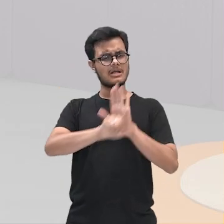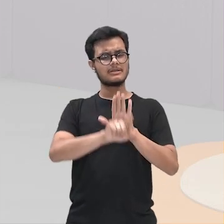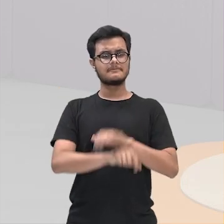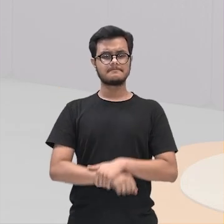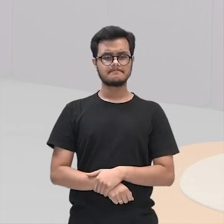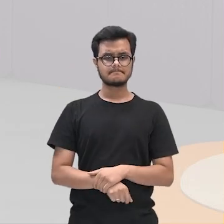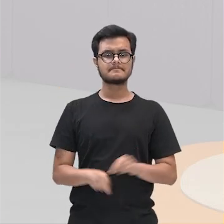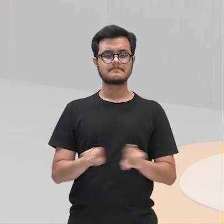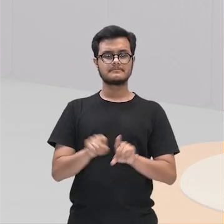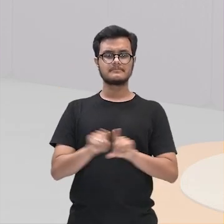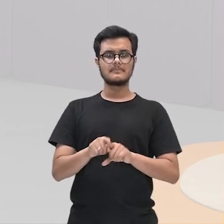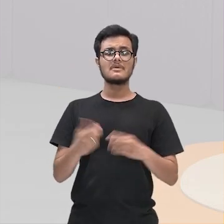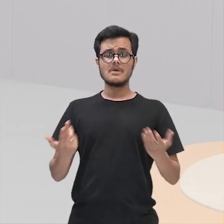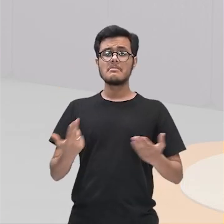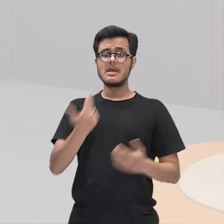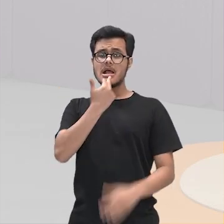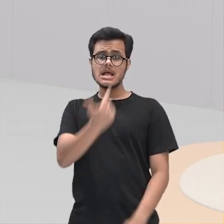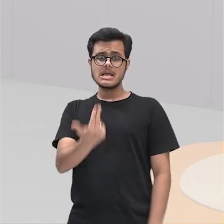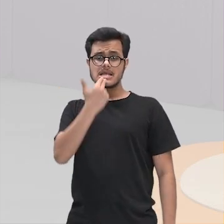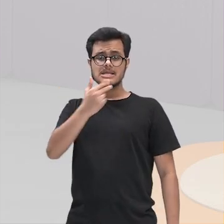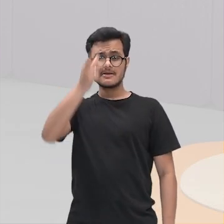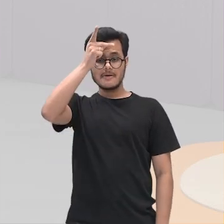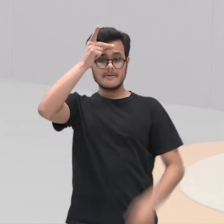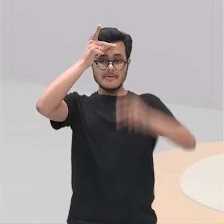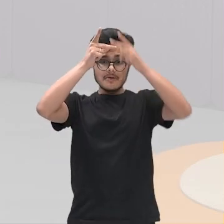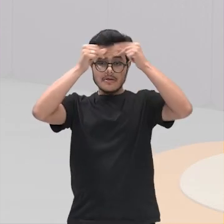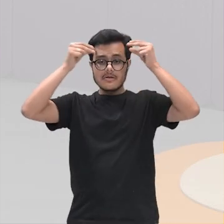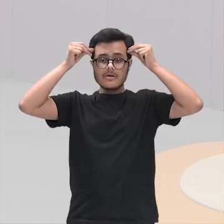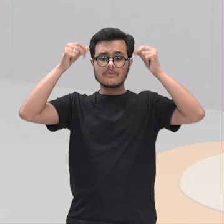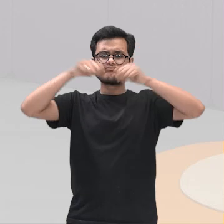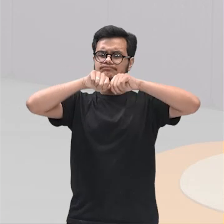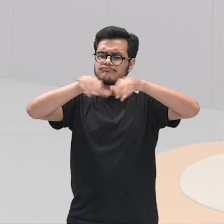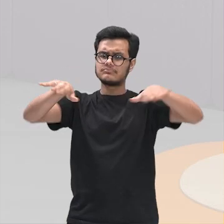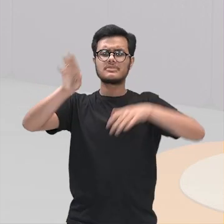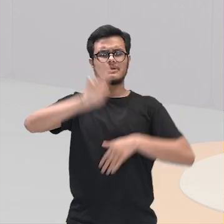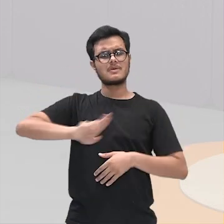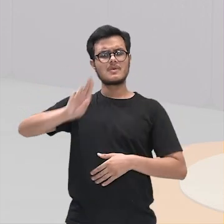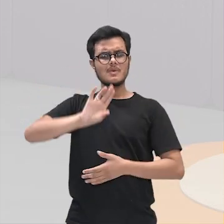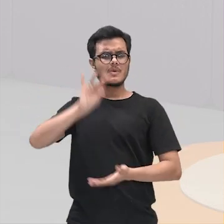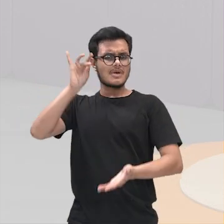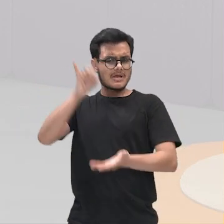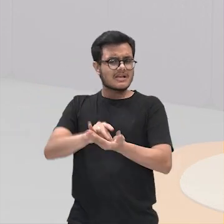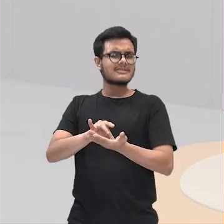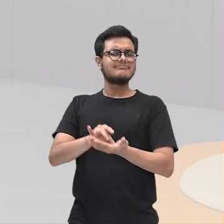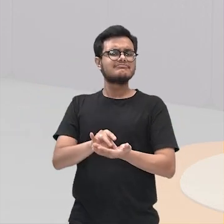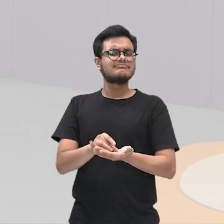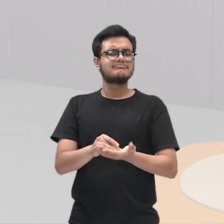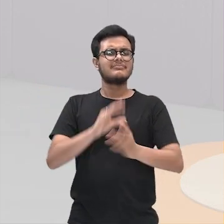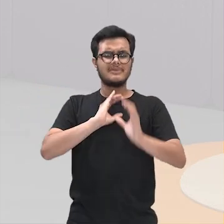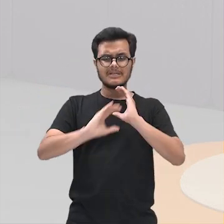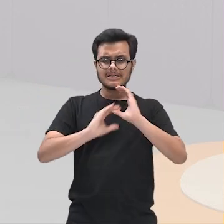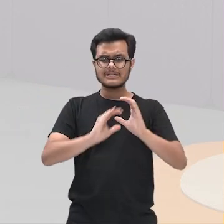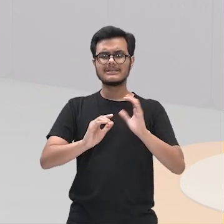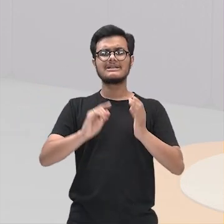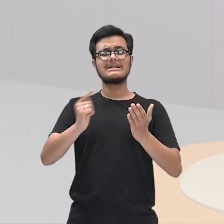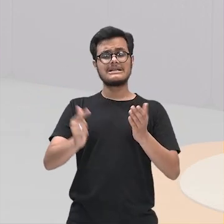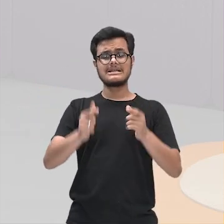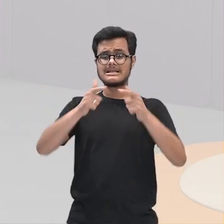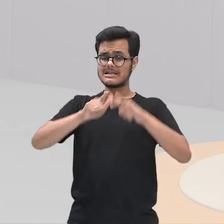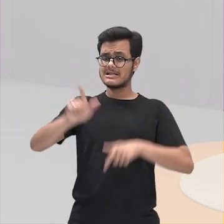Vamos ver também a língua grega, que foi preservada e cultivada como veículo principal de comunicação, literatura